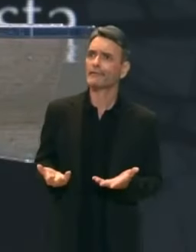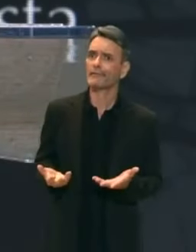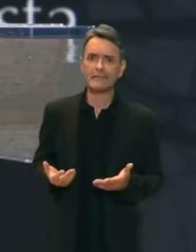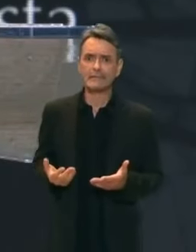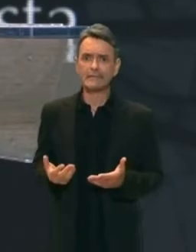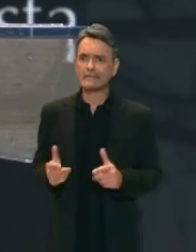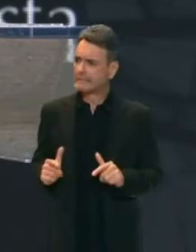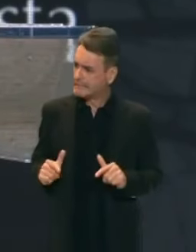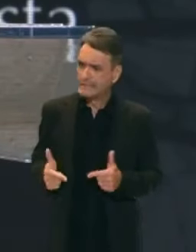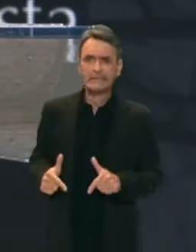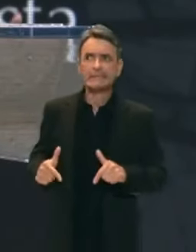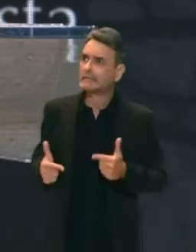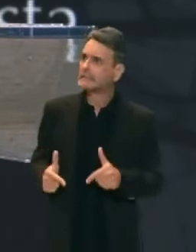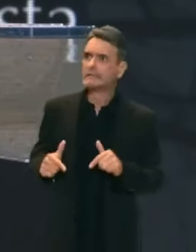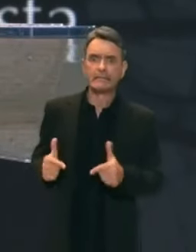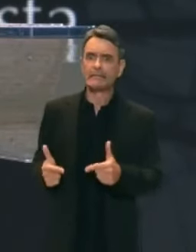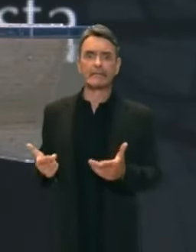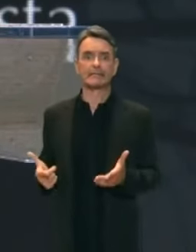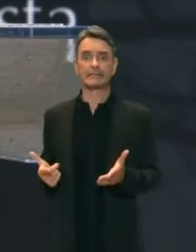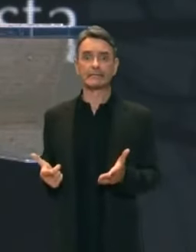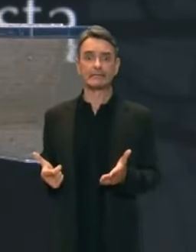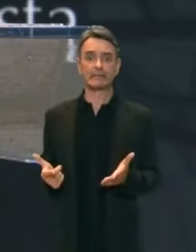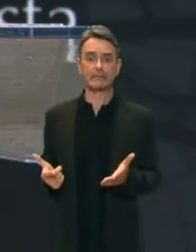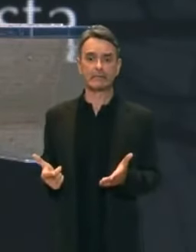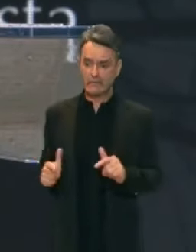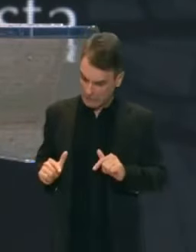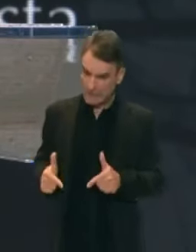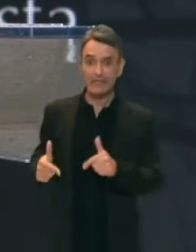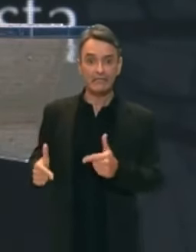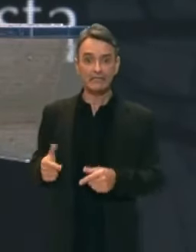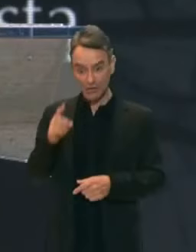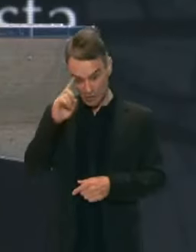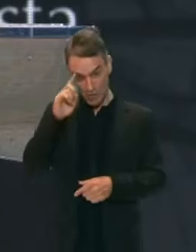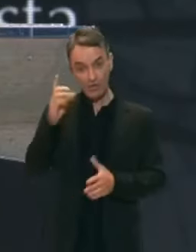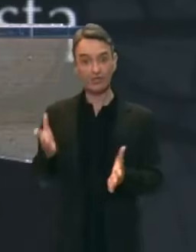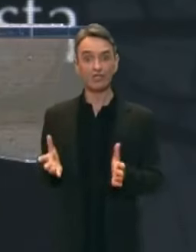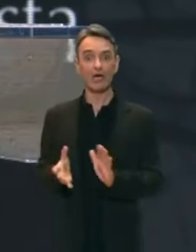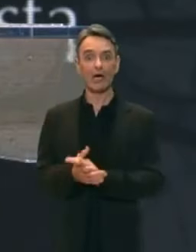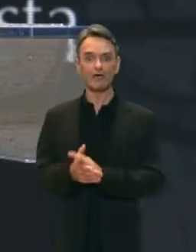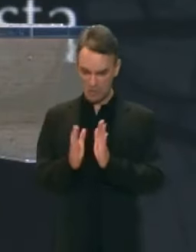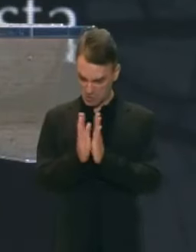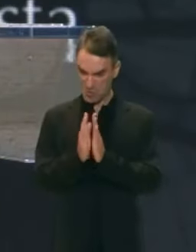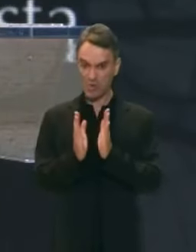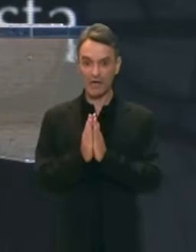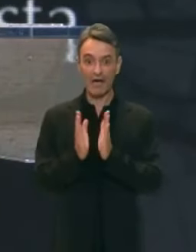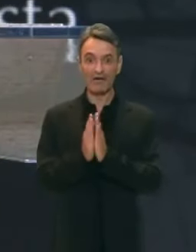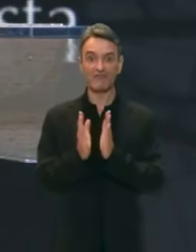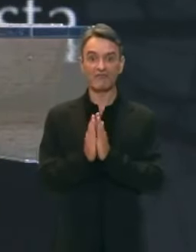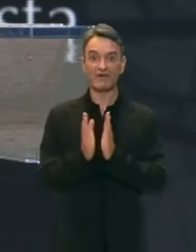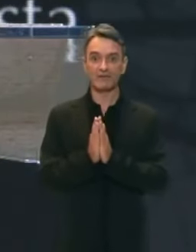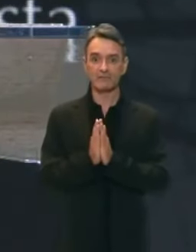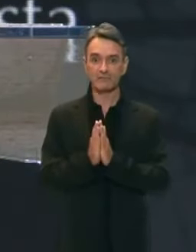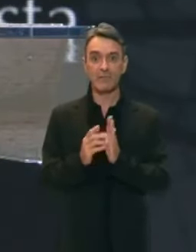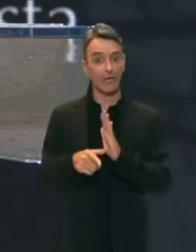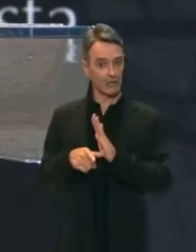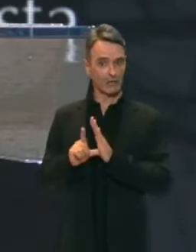intensa, que vocês não têm noção. Quando eu ia orar, antes eu